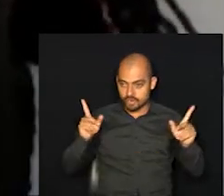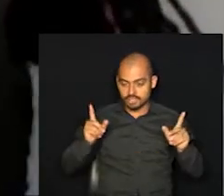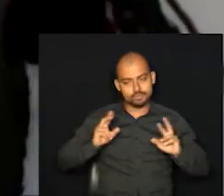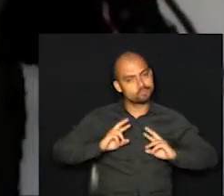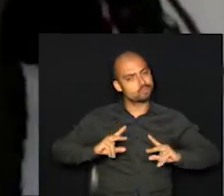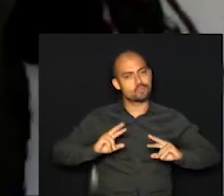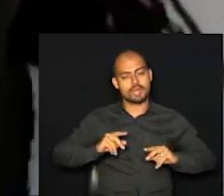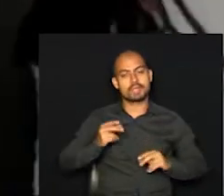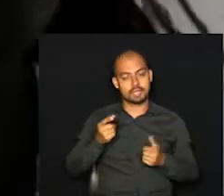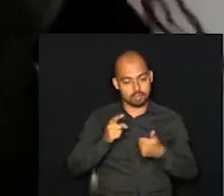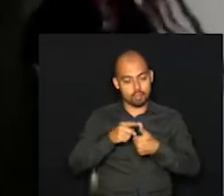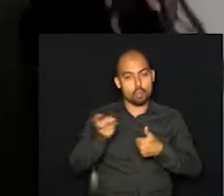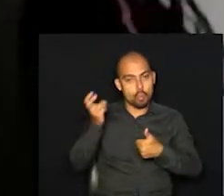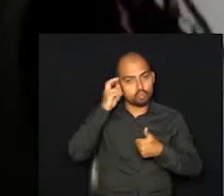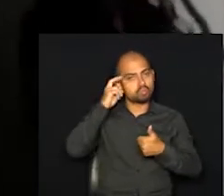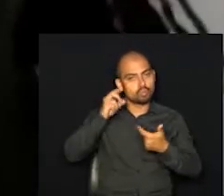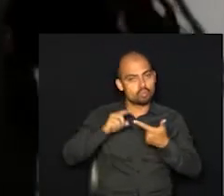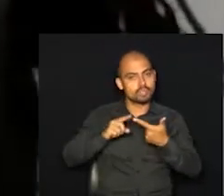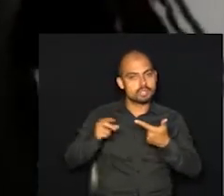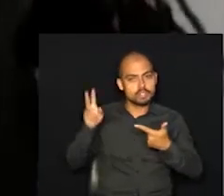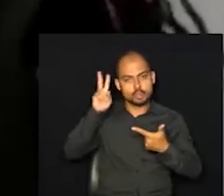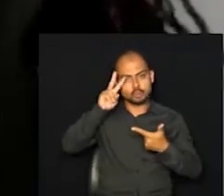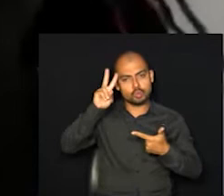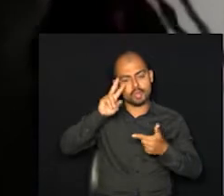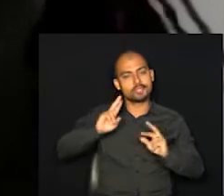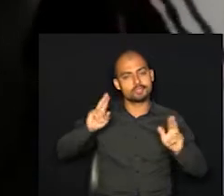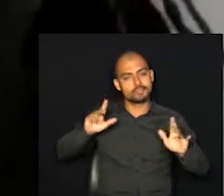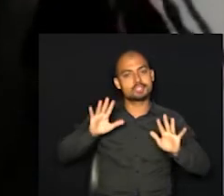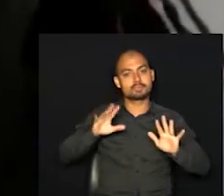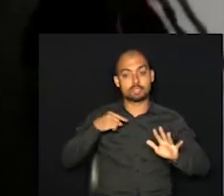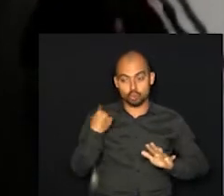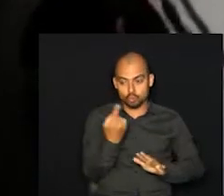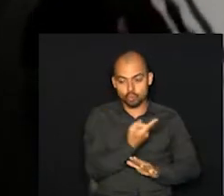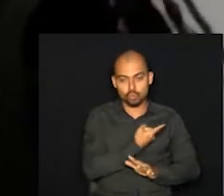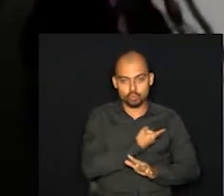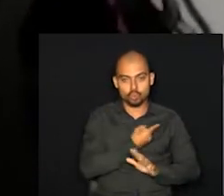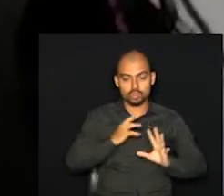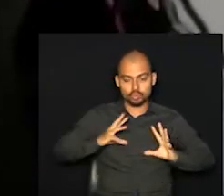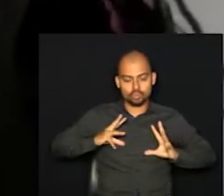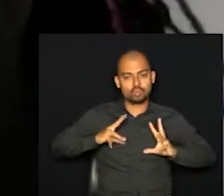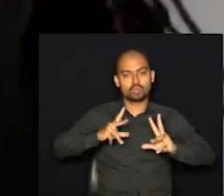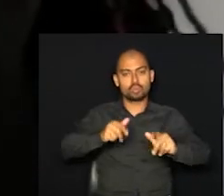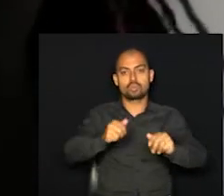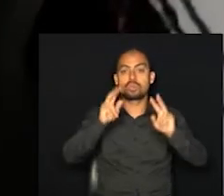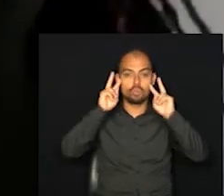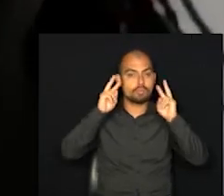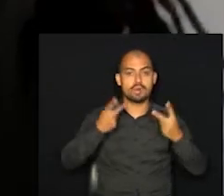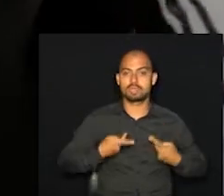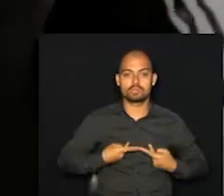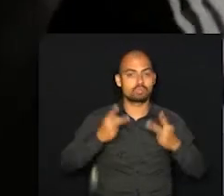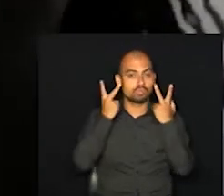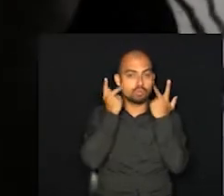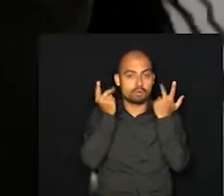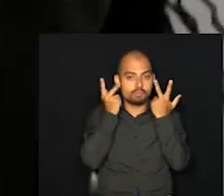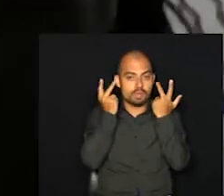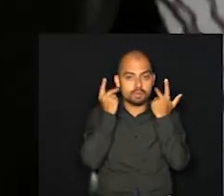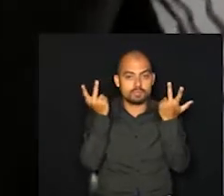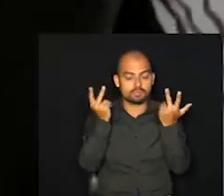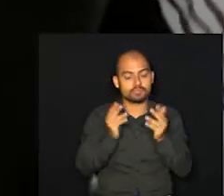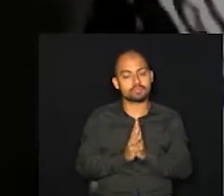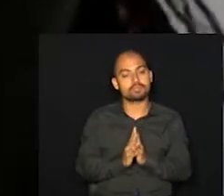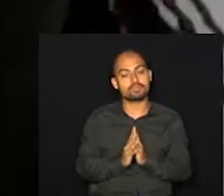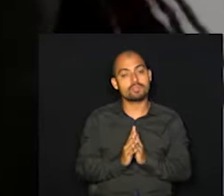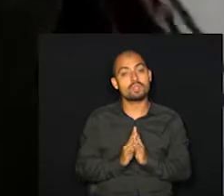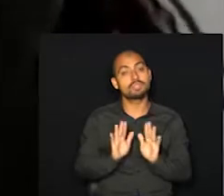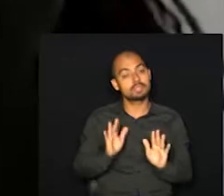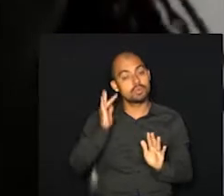história diferente, mas somos todos seres humanos, somos todas pessoas normais, entendeu? E eu acho que a educação é fundamental